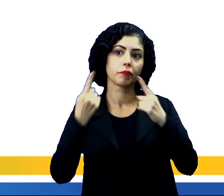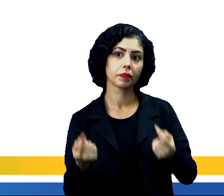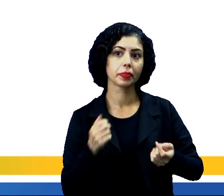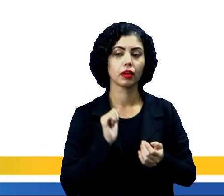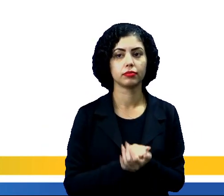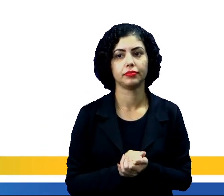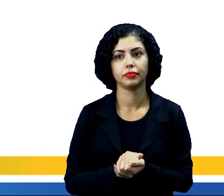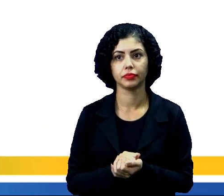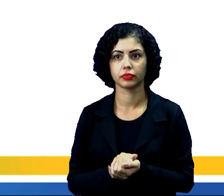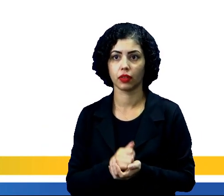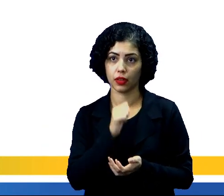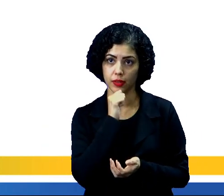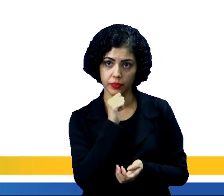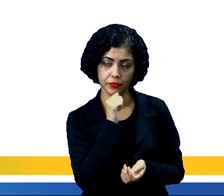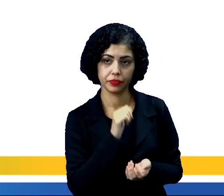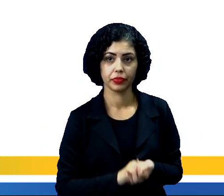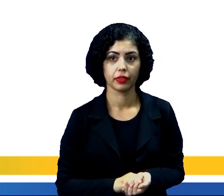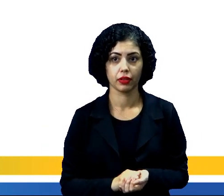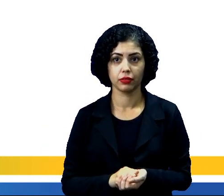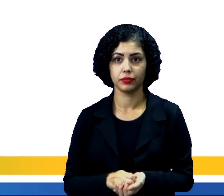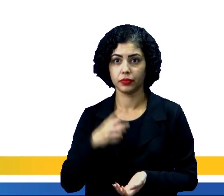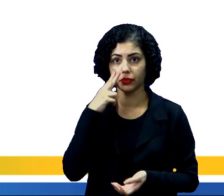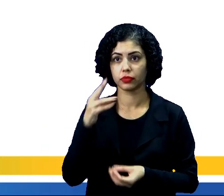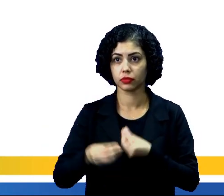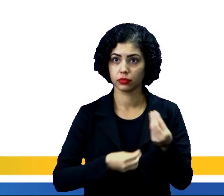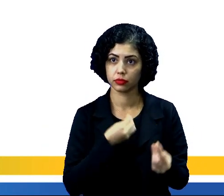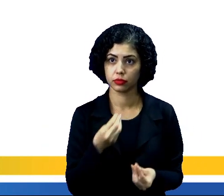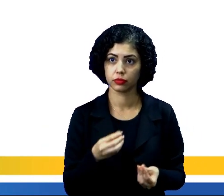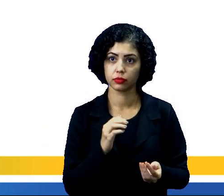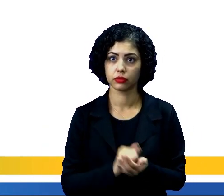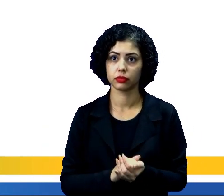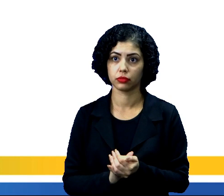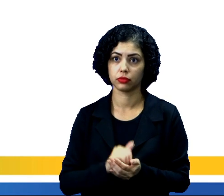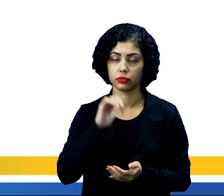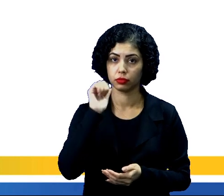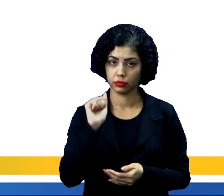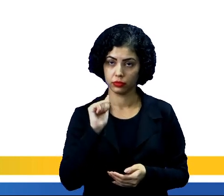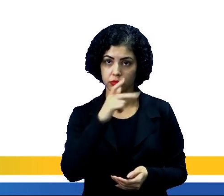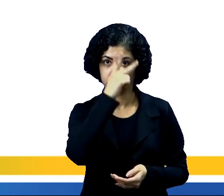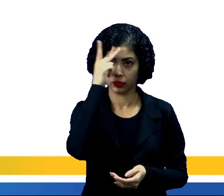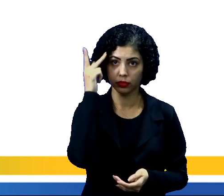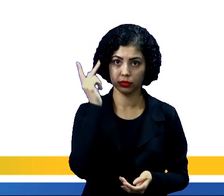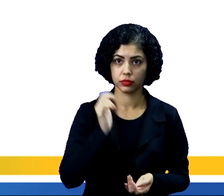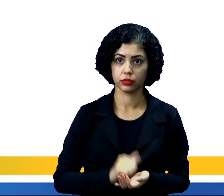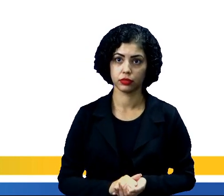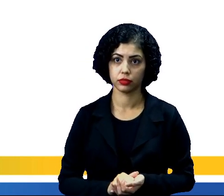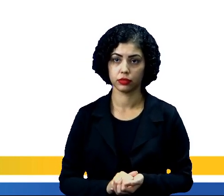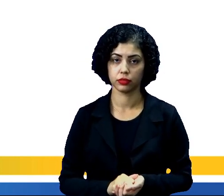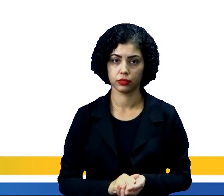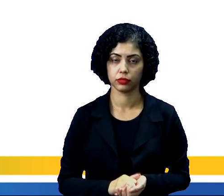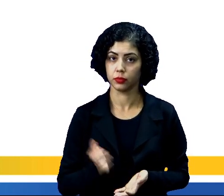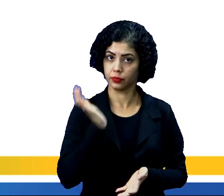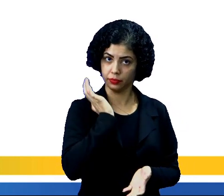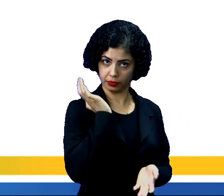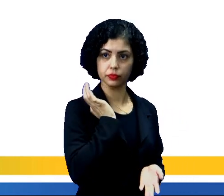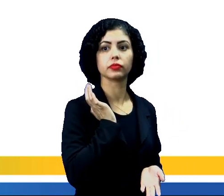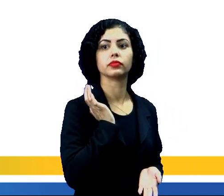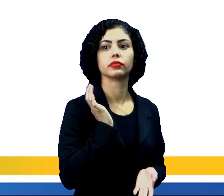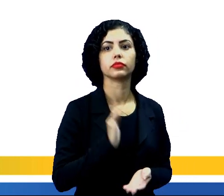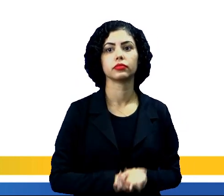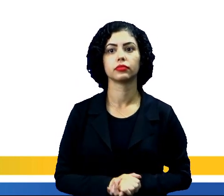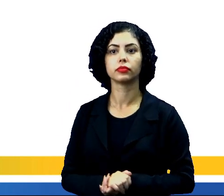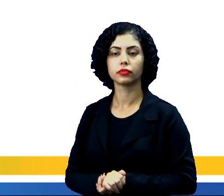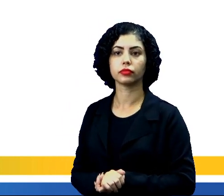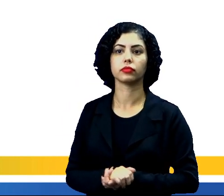entanto, se há um lado negativo é que ainda é visto como esporte de classe A, ou seja, de pessoas mais abonadas. Gente rica, gente